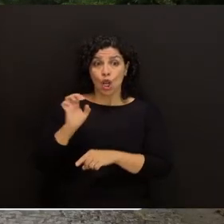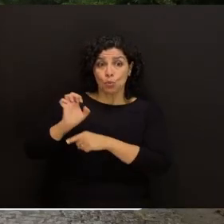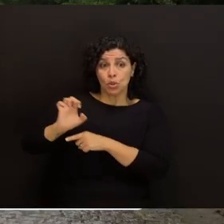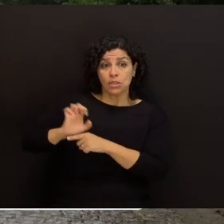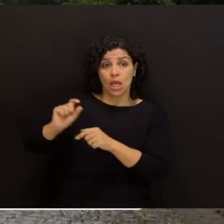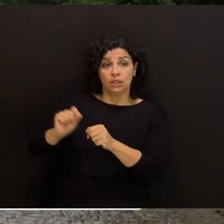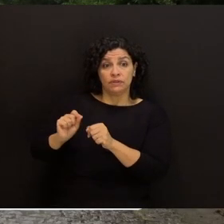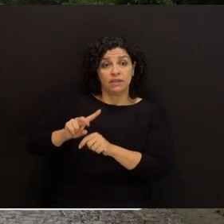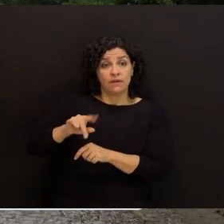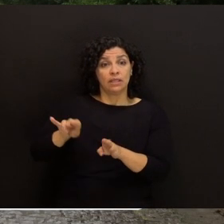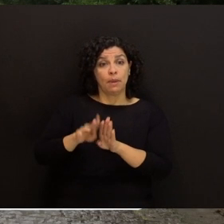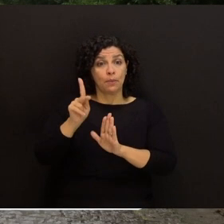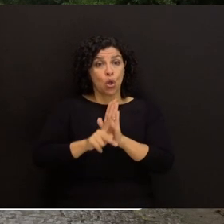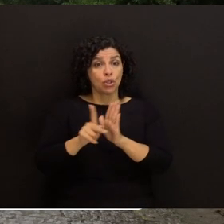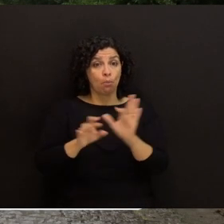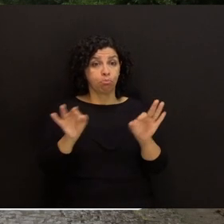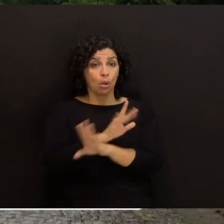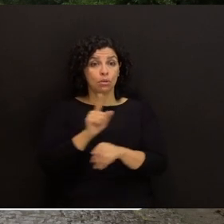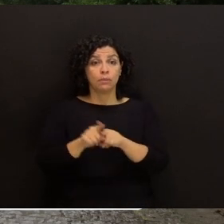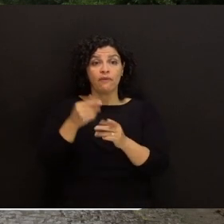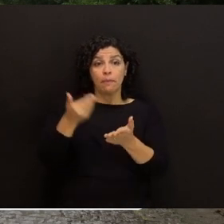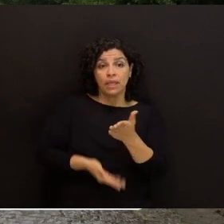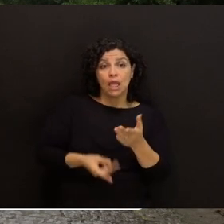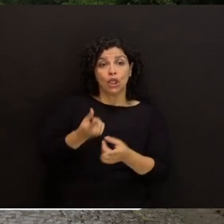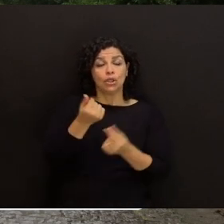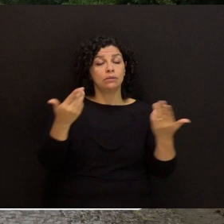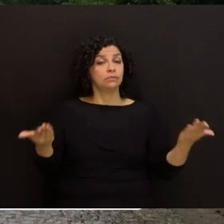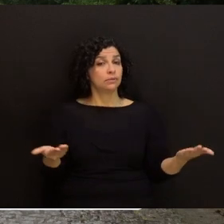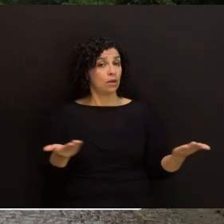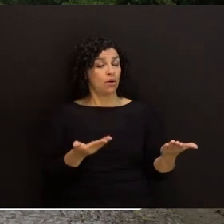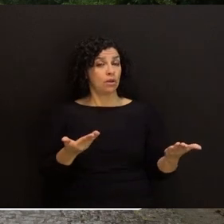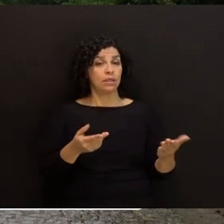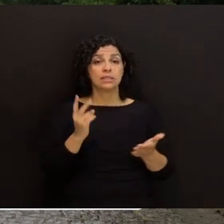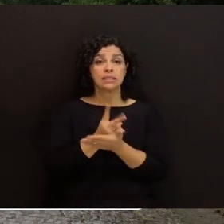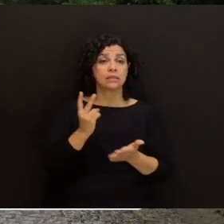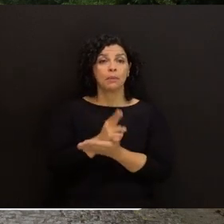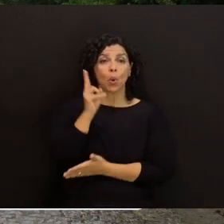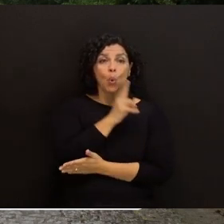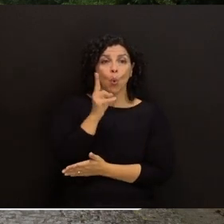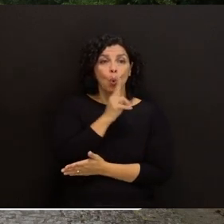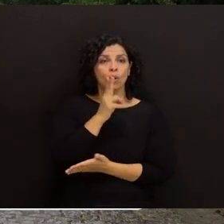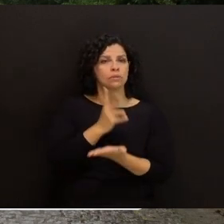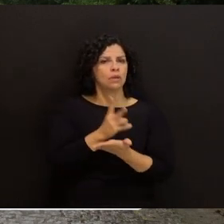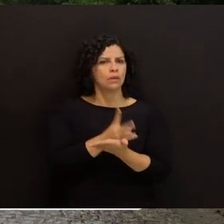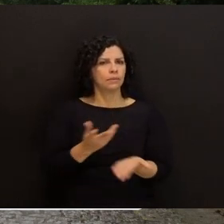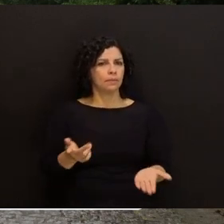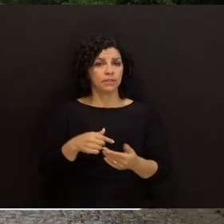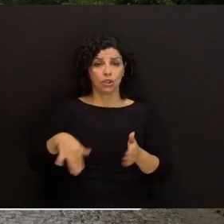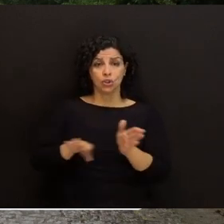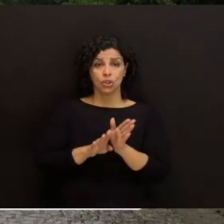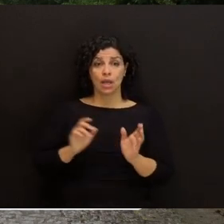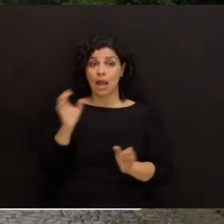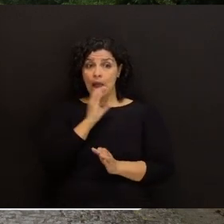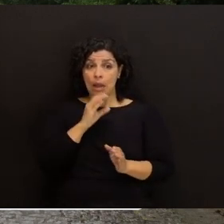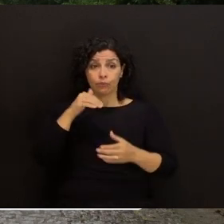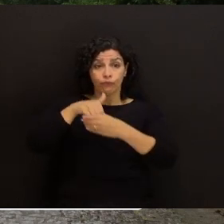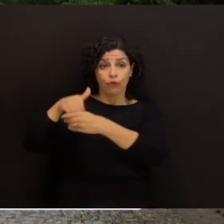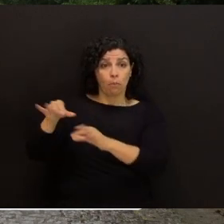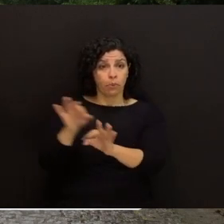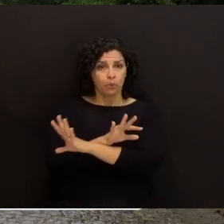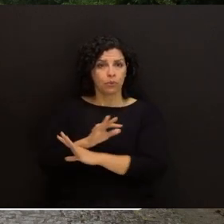já vai fornecer o projeto porque senão nós vamos perder nós vamos perder toda a vida é a mesma conversa vem para cá correndo